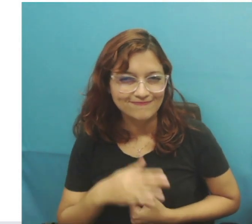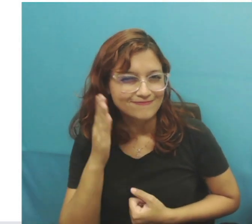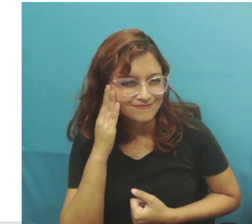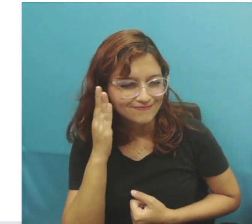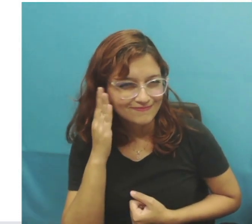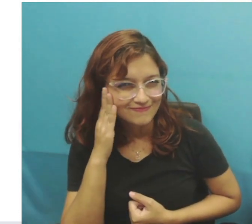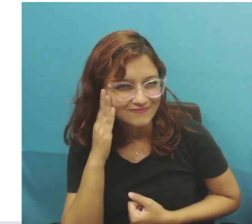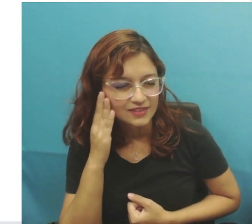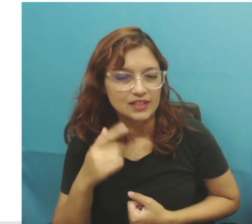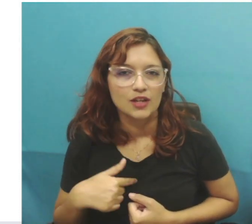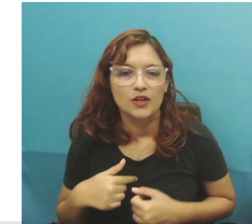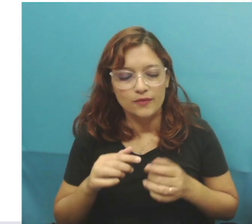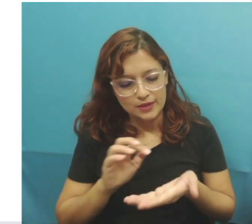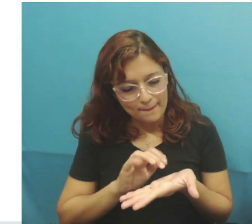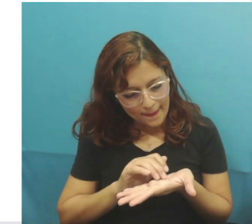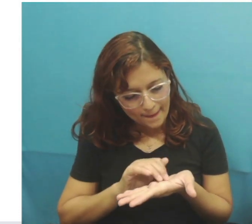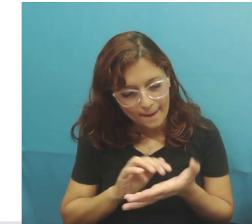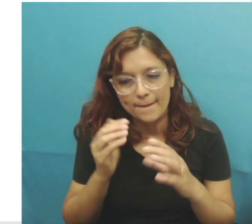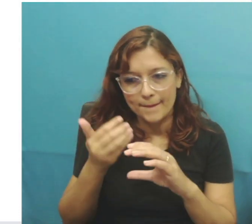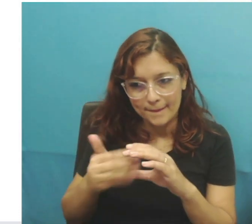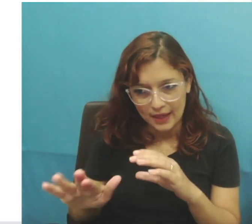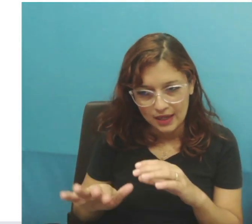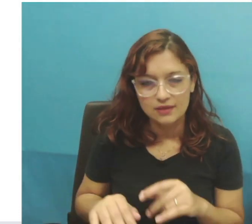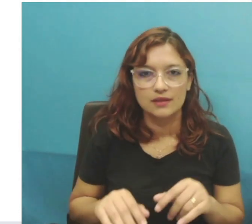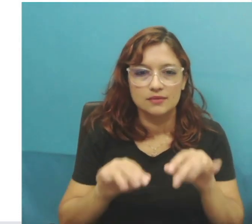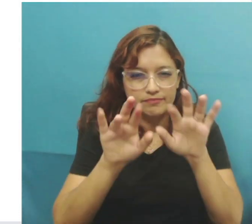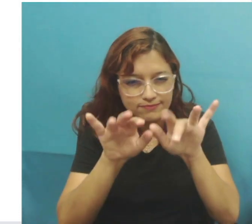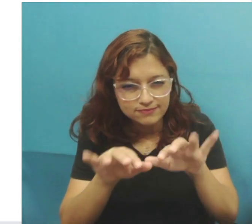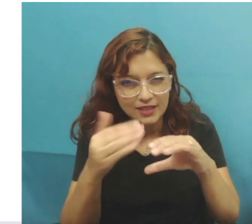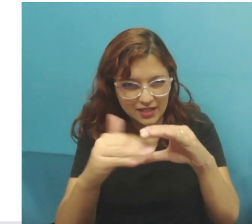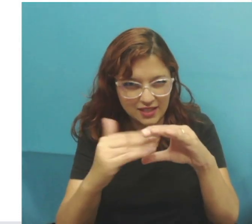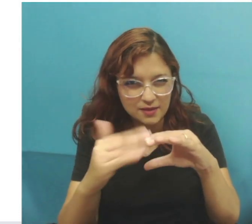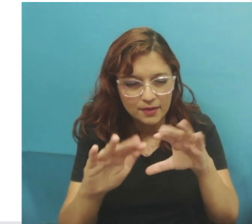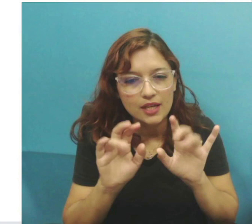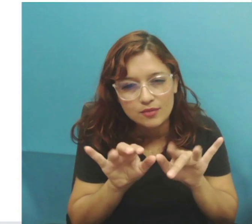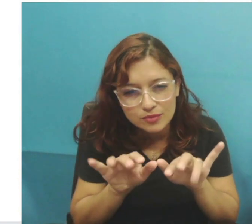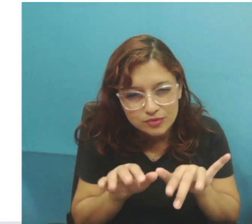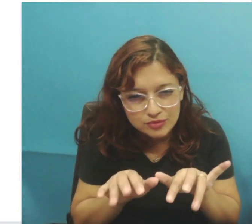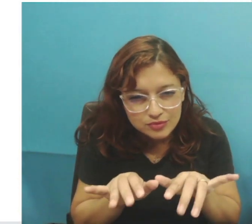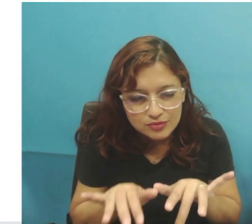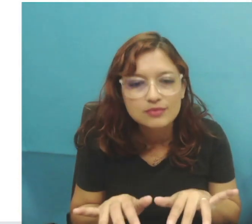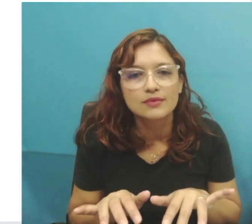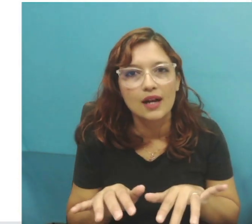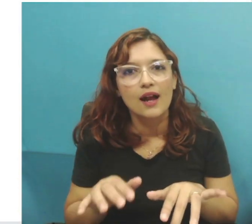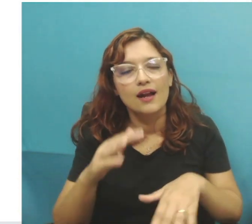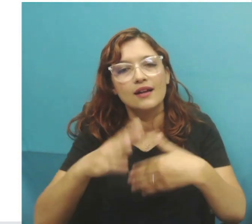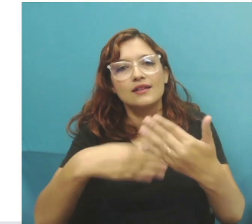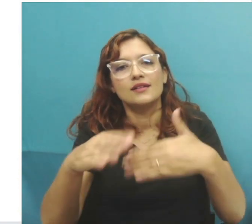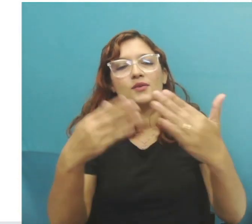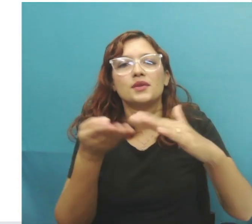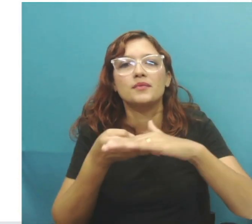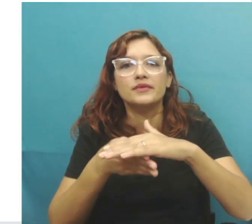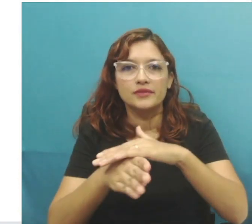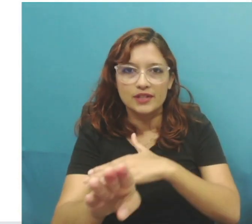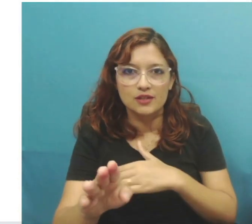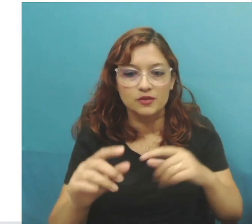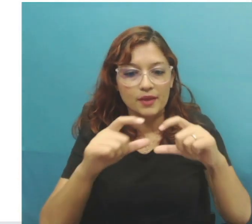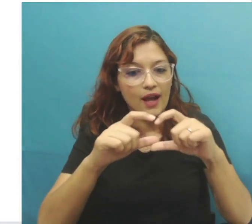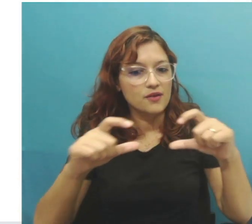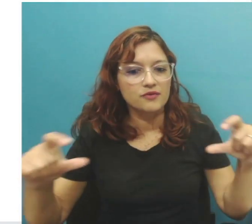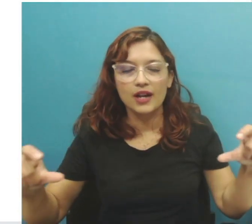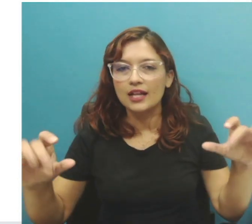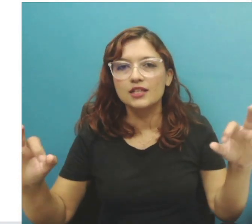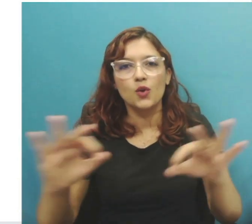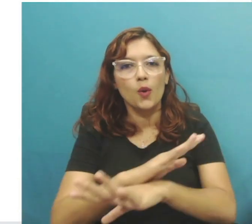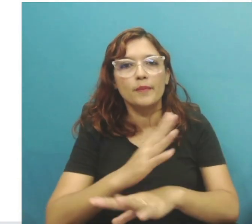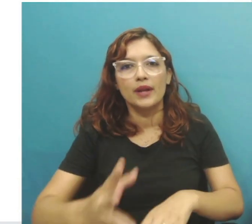usar, certo? Quando você for enviar sua mensagem ou e-mail, aí